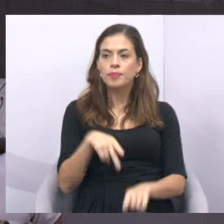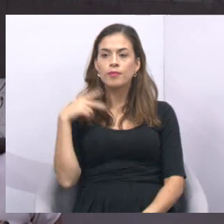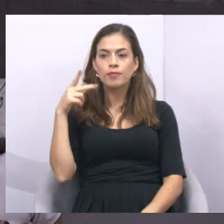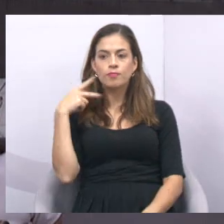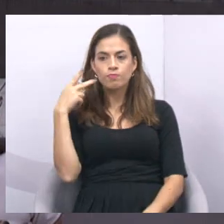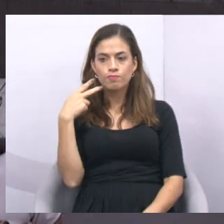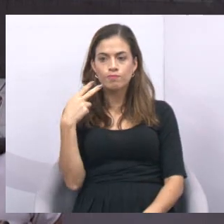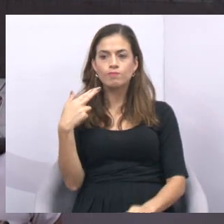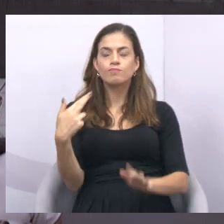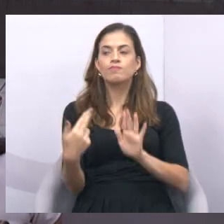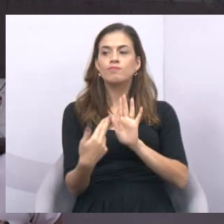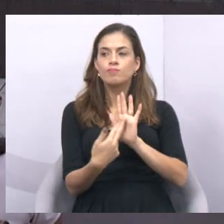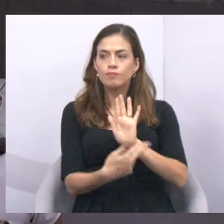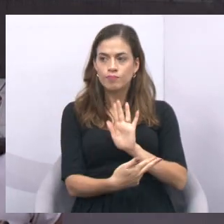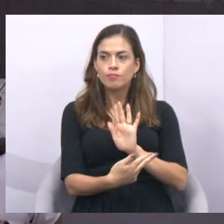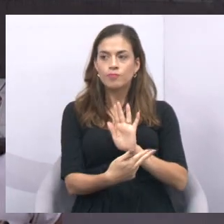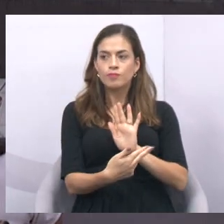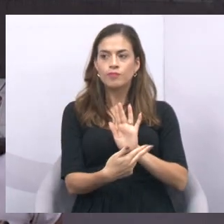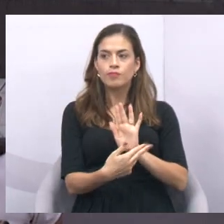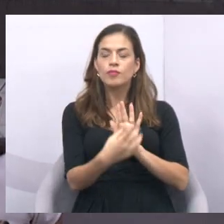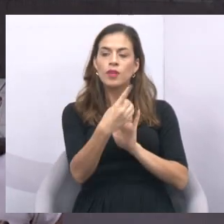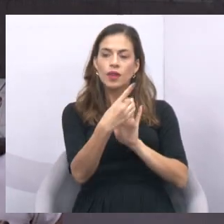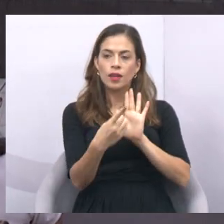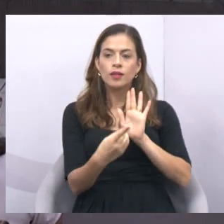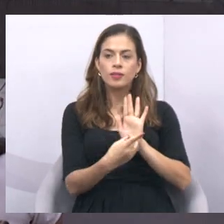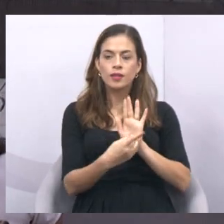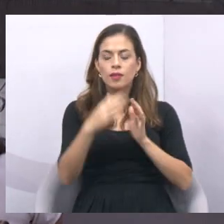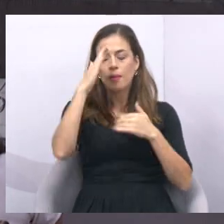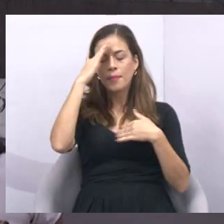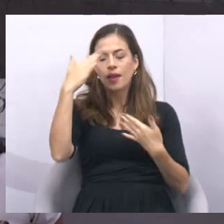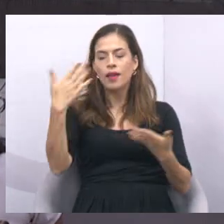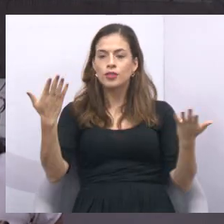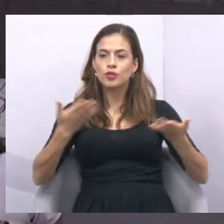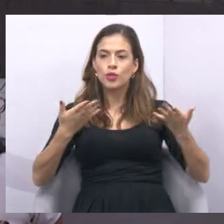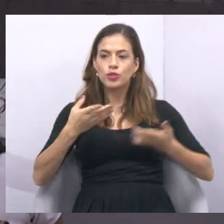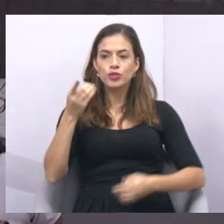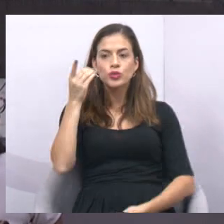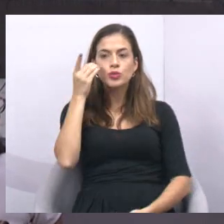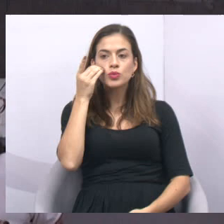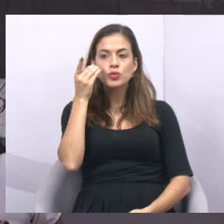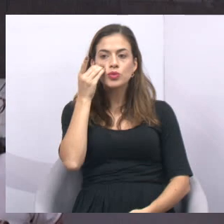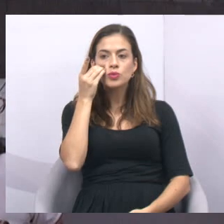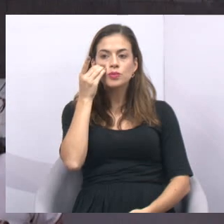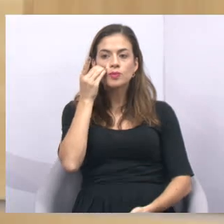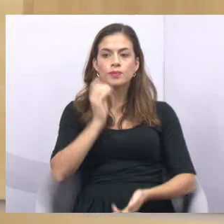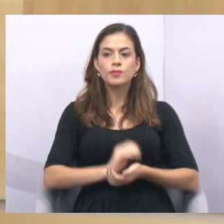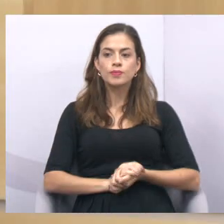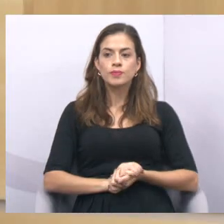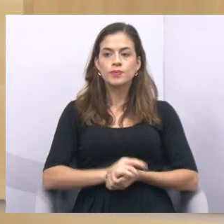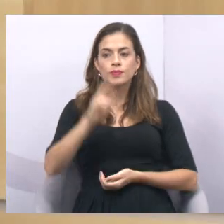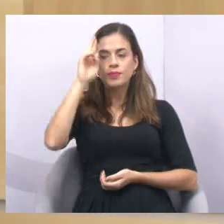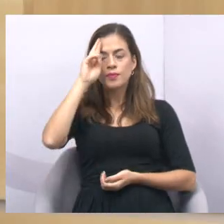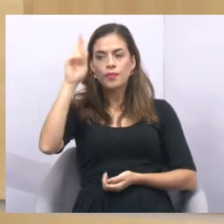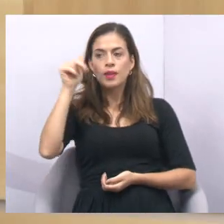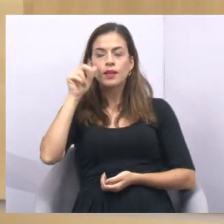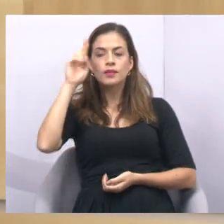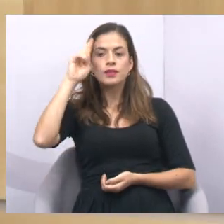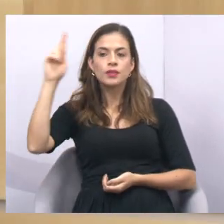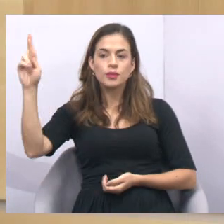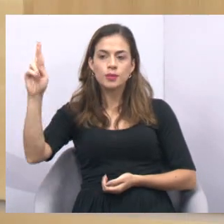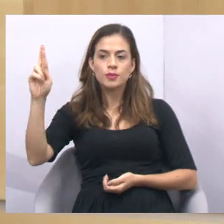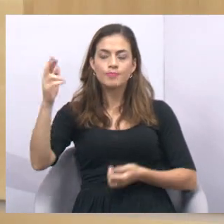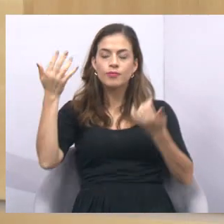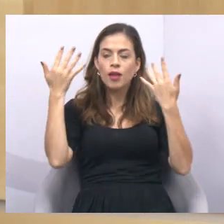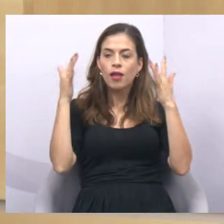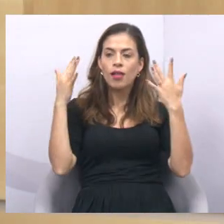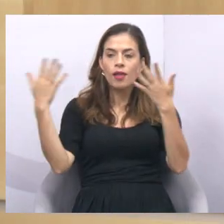deste decreto que gerou a homenagem de hoje, Dude. Senhoras e senhores, vamos então agora receber com uma calorosa salva de